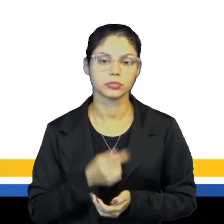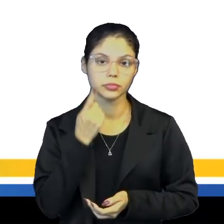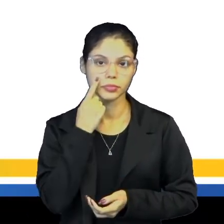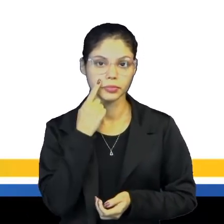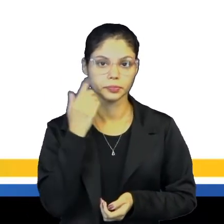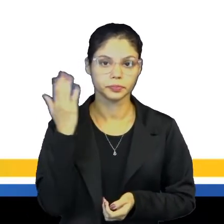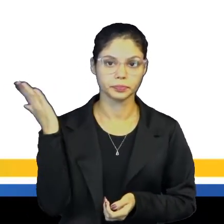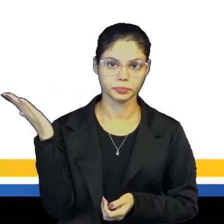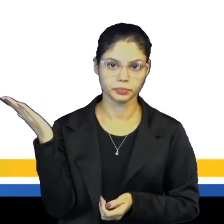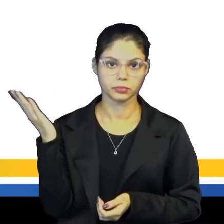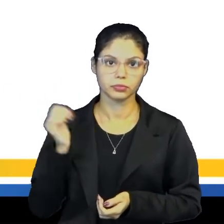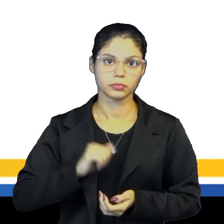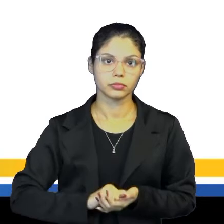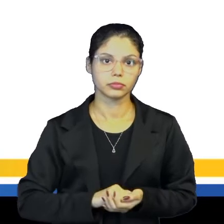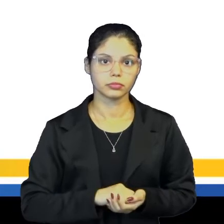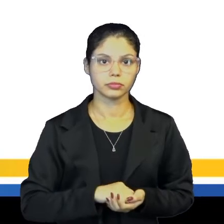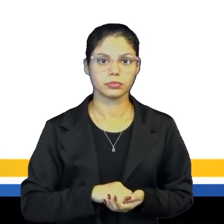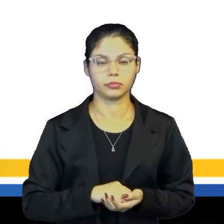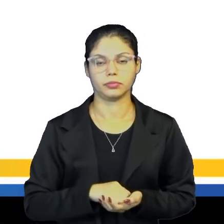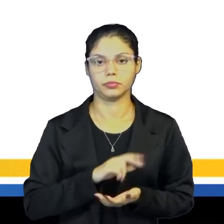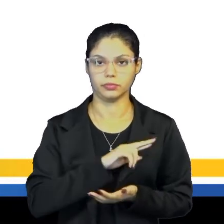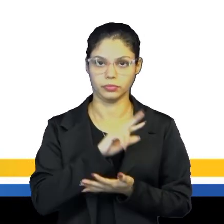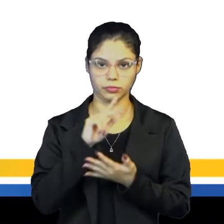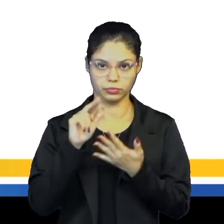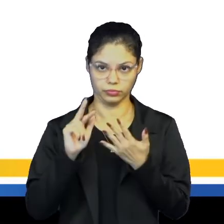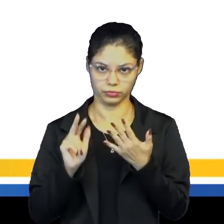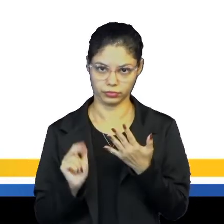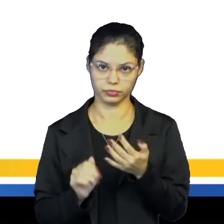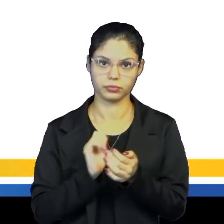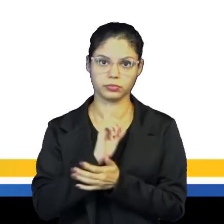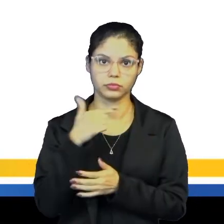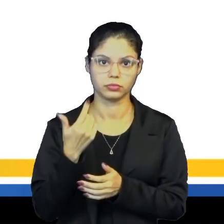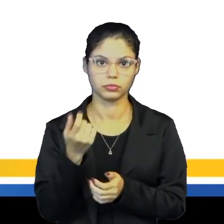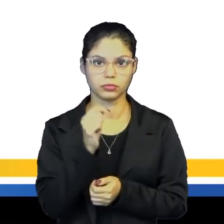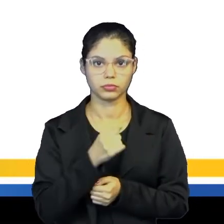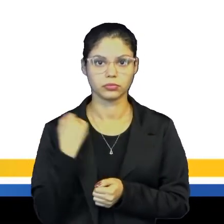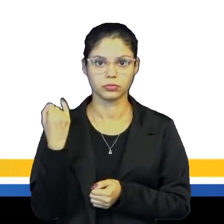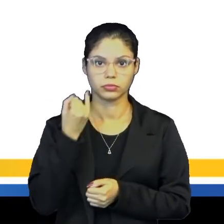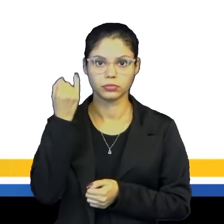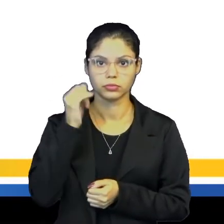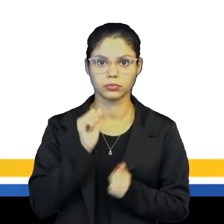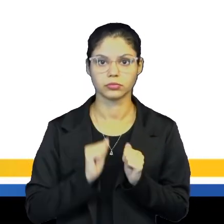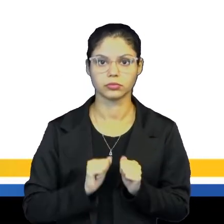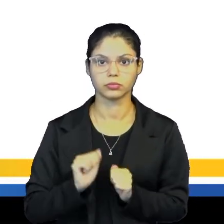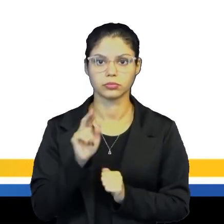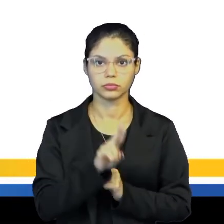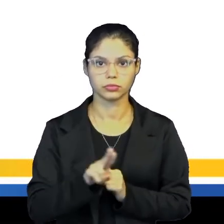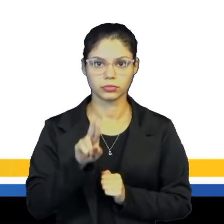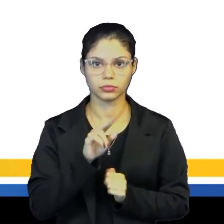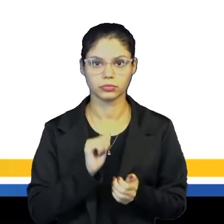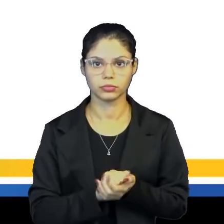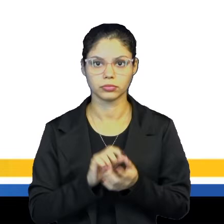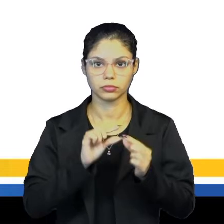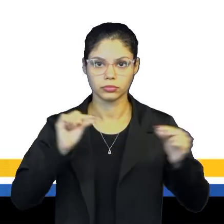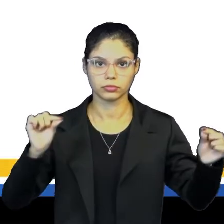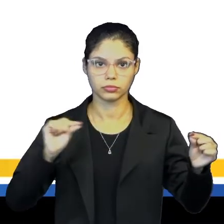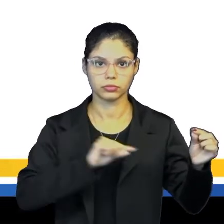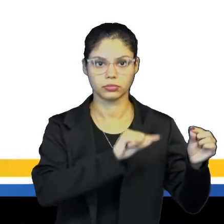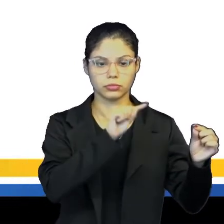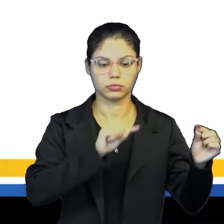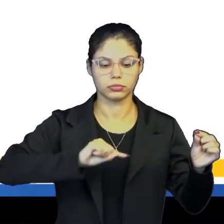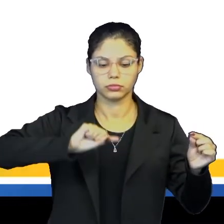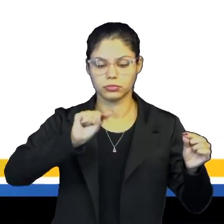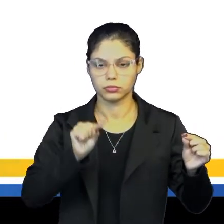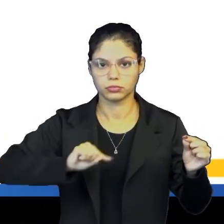Olha só a linha, né? A linha também é outro elemento importante. Pode ser usada